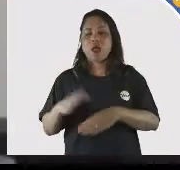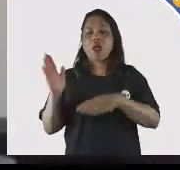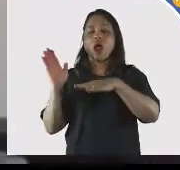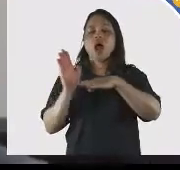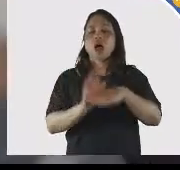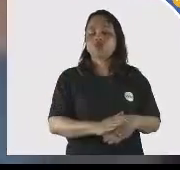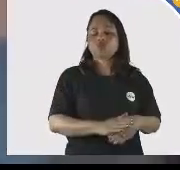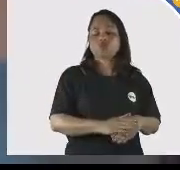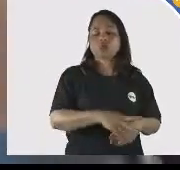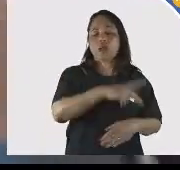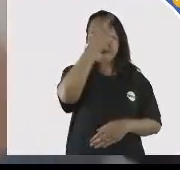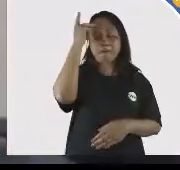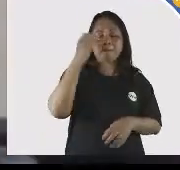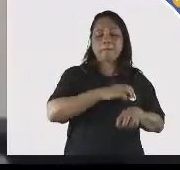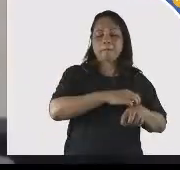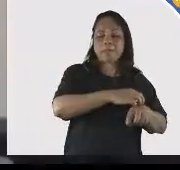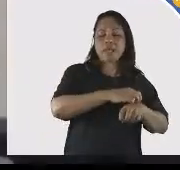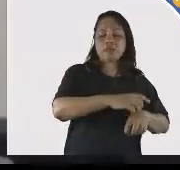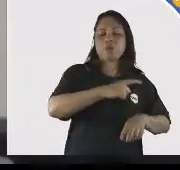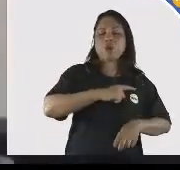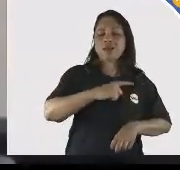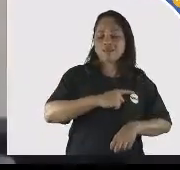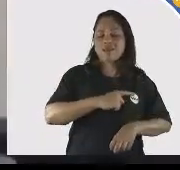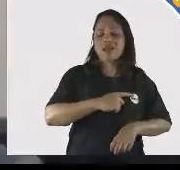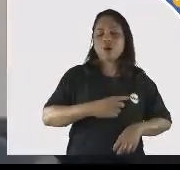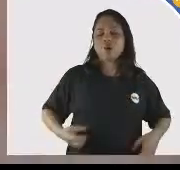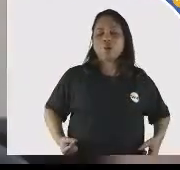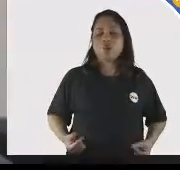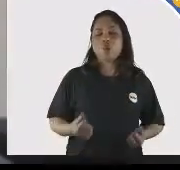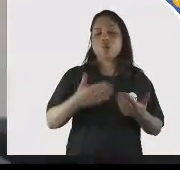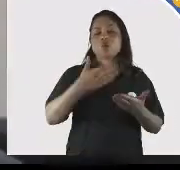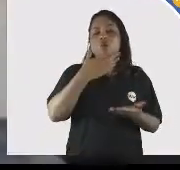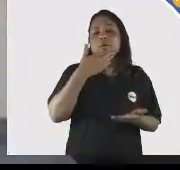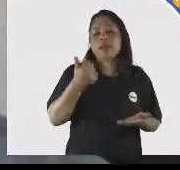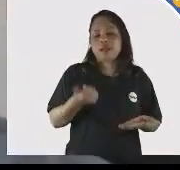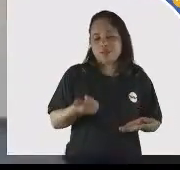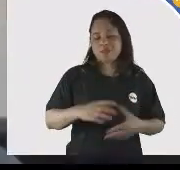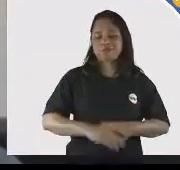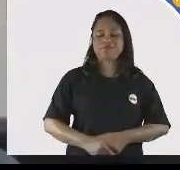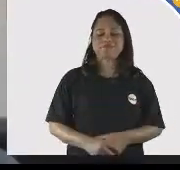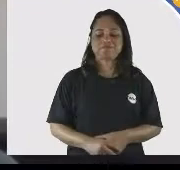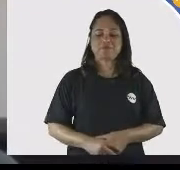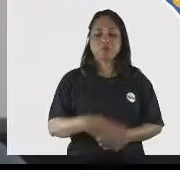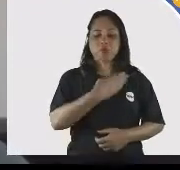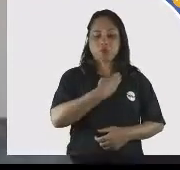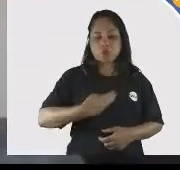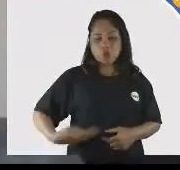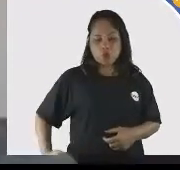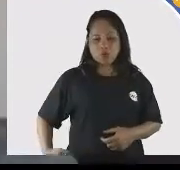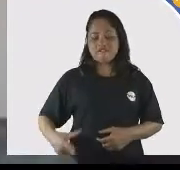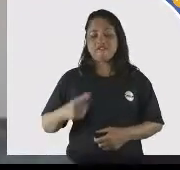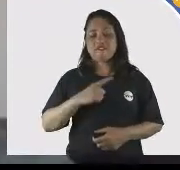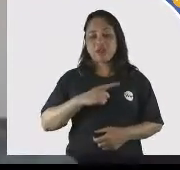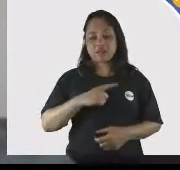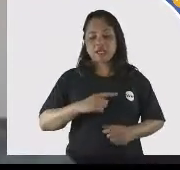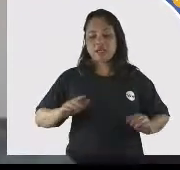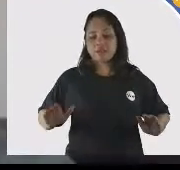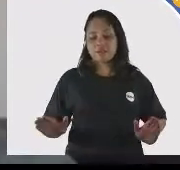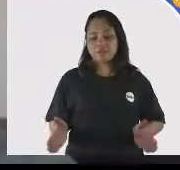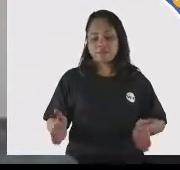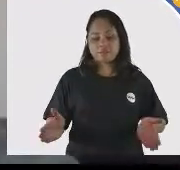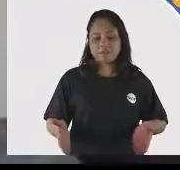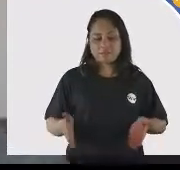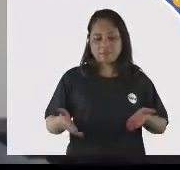este transportador a melhorar o seu custo operacional tão o governo com as suas iniciativas de renovação